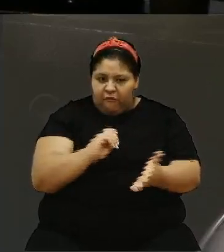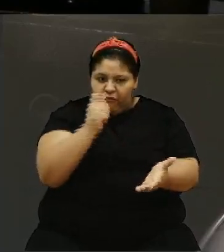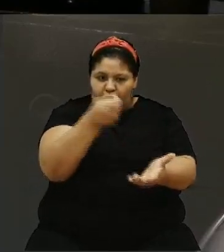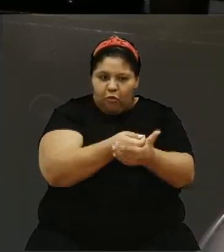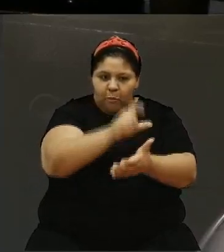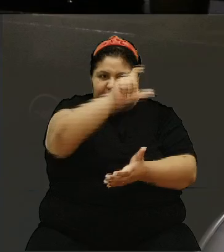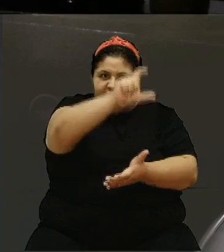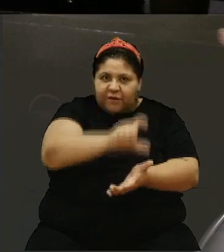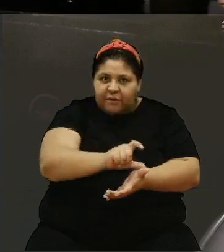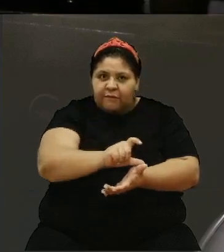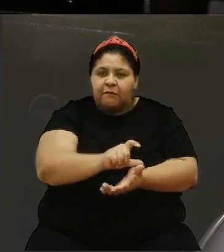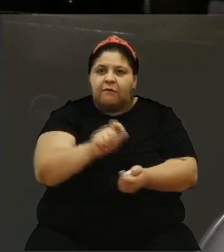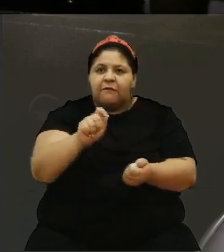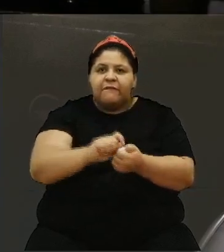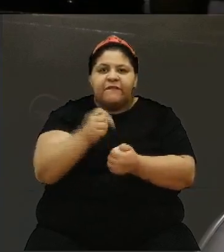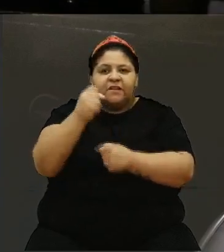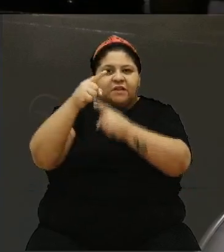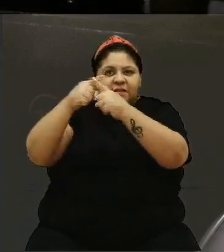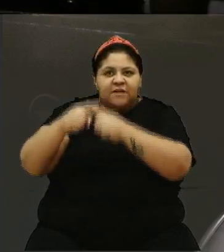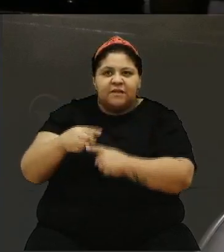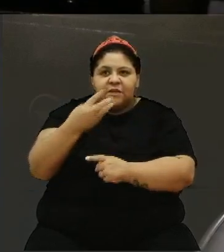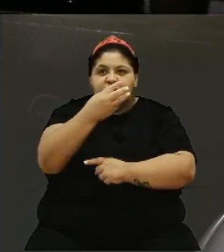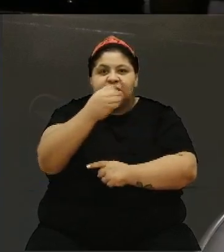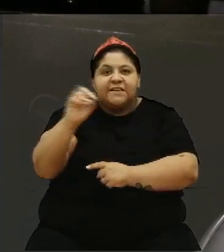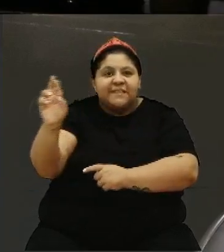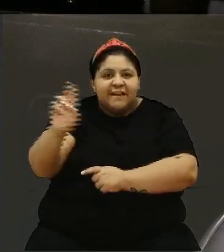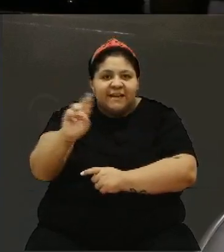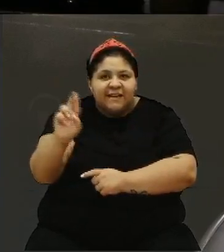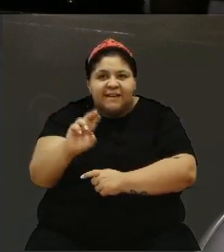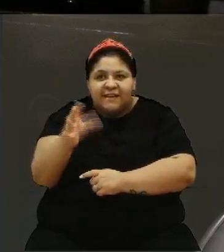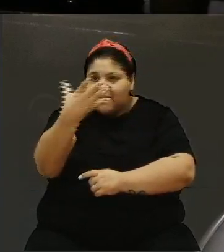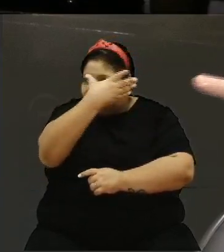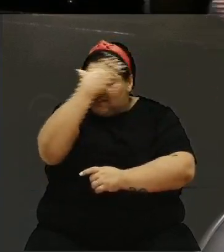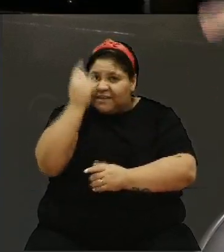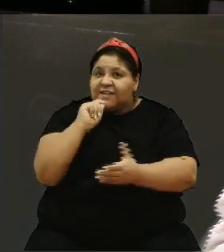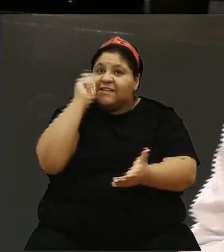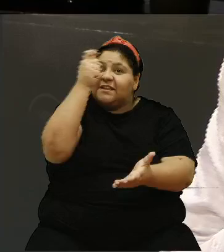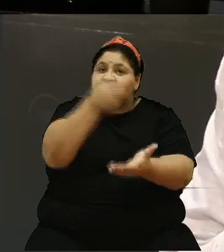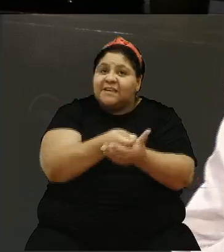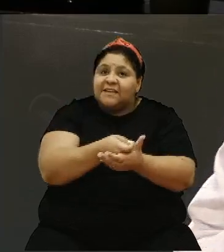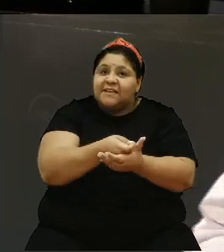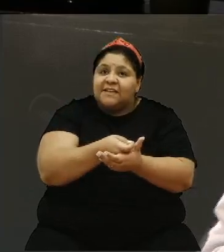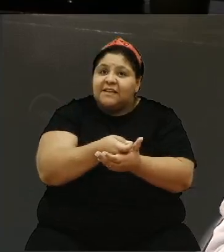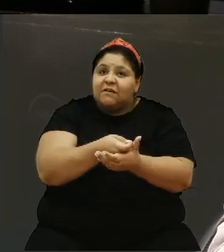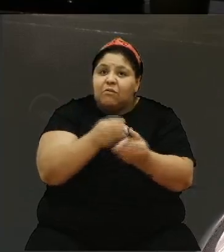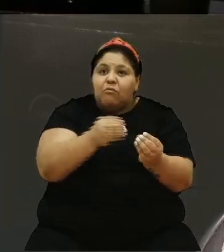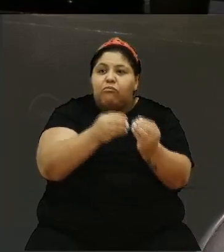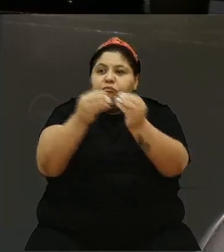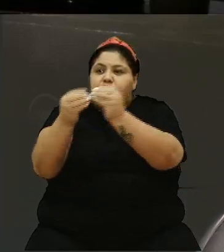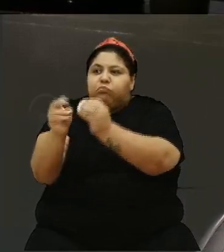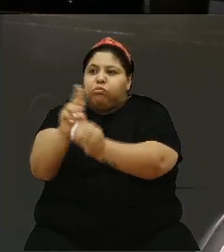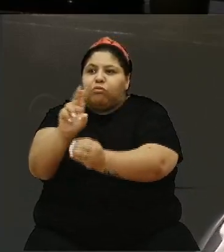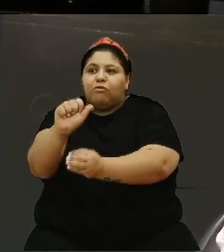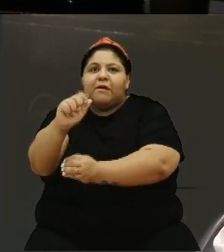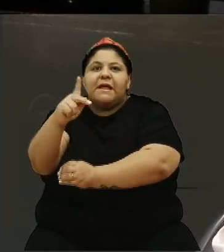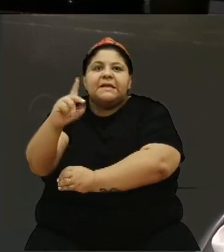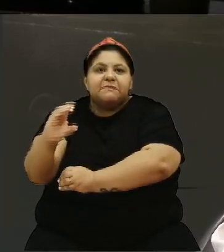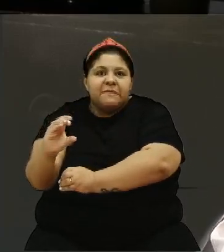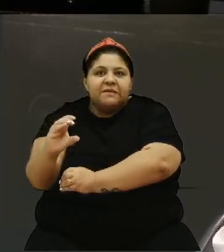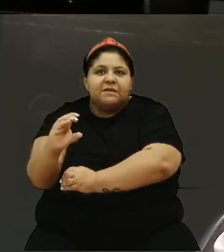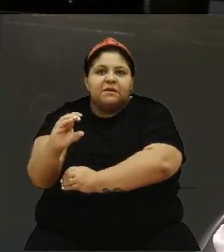cartão da Renner e me fazem 8 vezes de 30 pila. Esqueci de pagar o relógio, fui parar no SPC. Chegou uma carta lá em